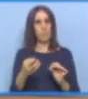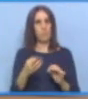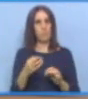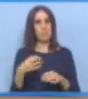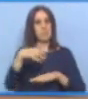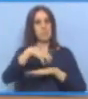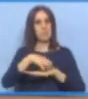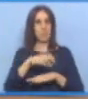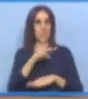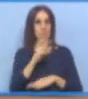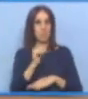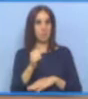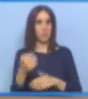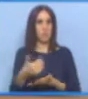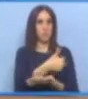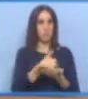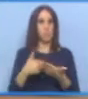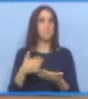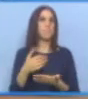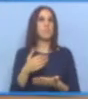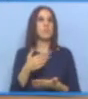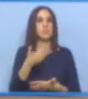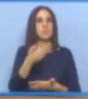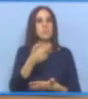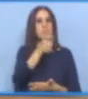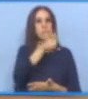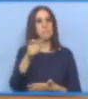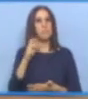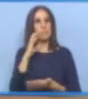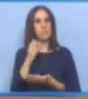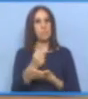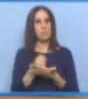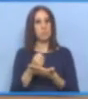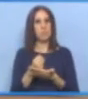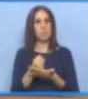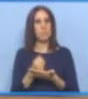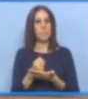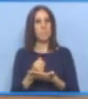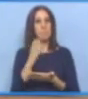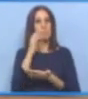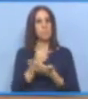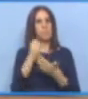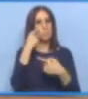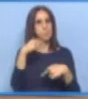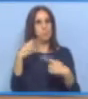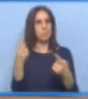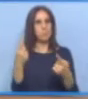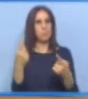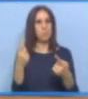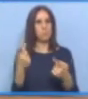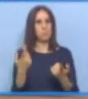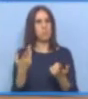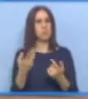da Caritas 17 funcionários de funcionários públicos